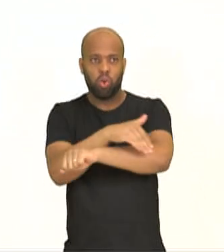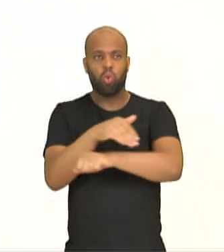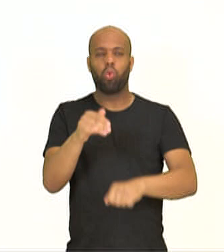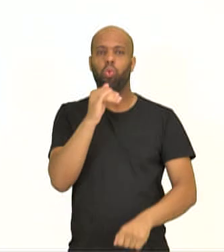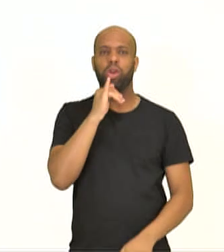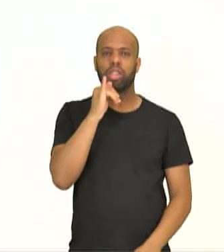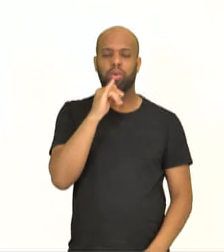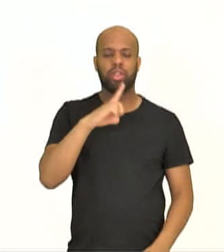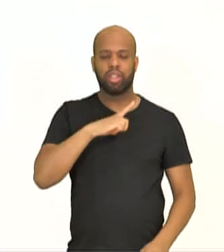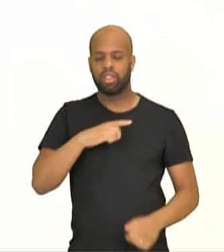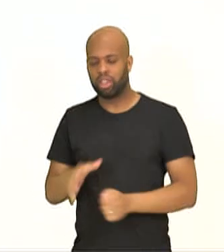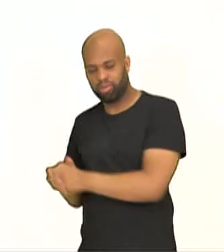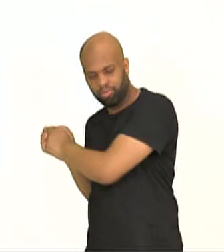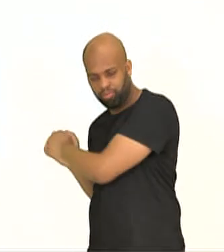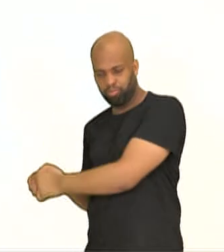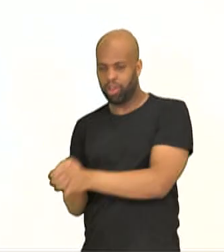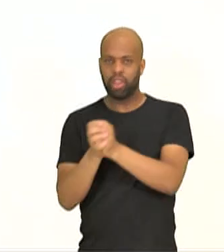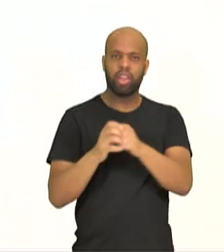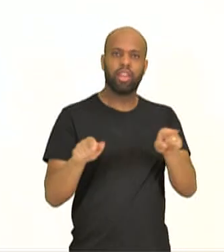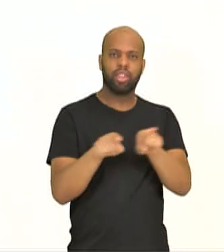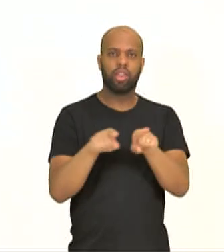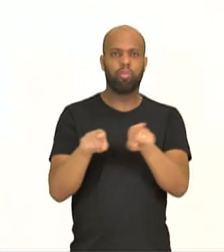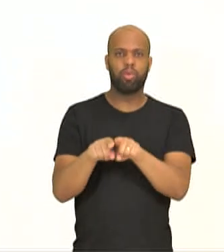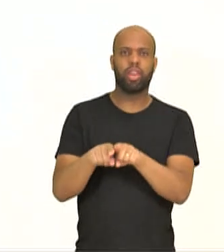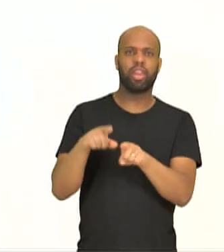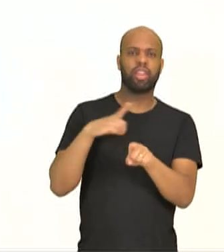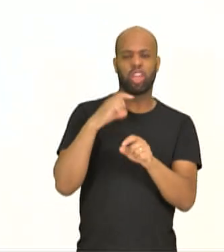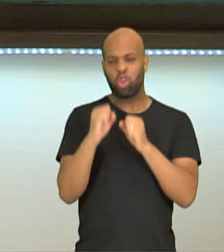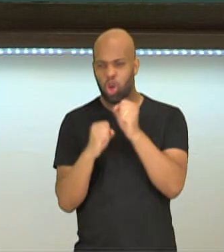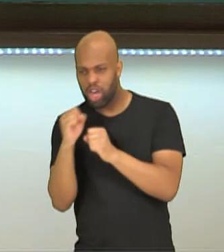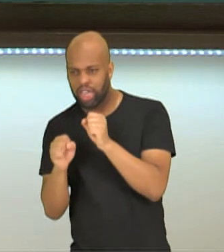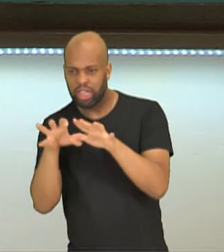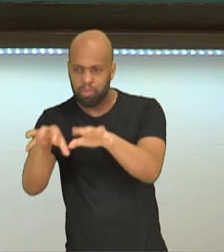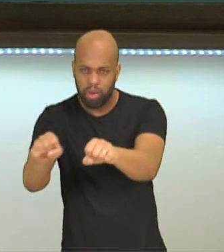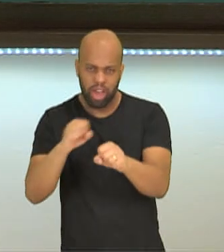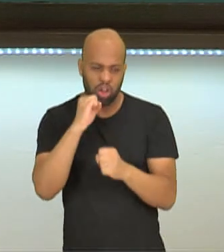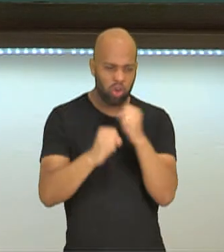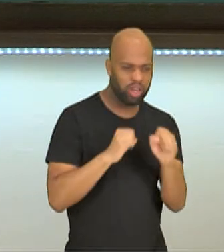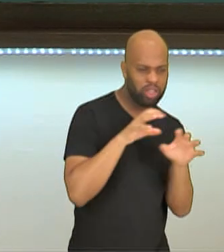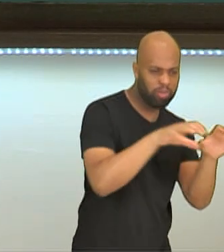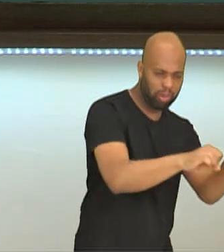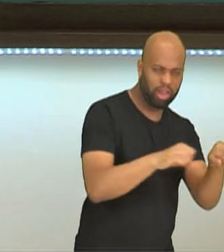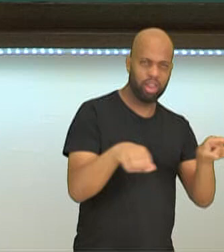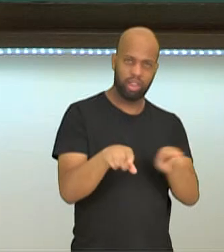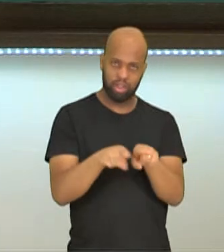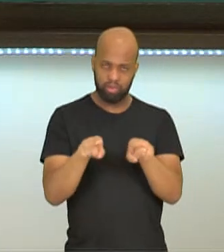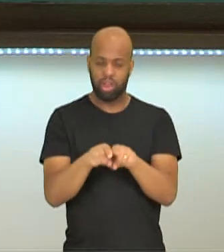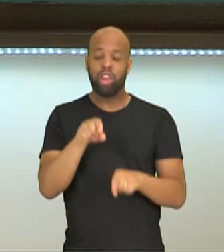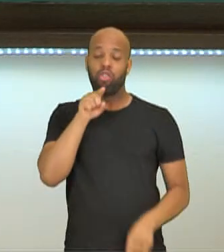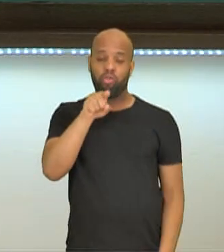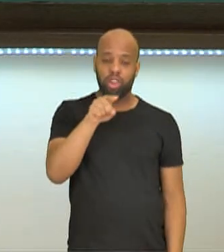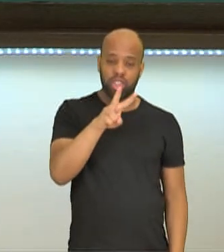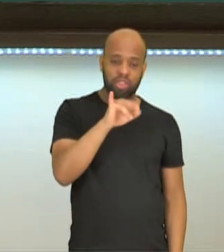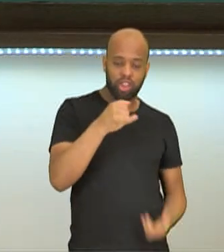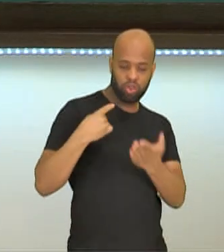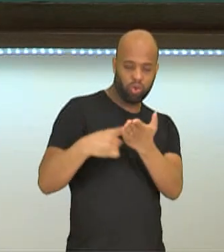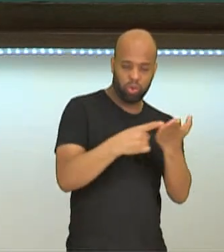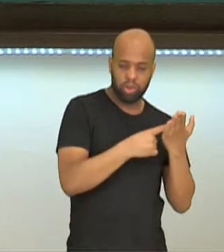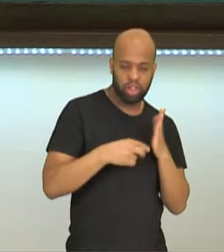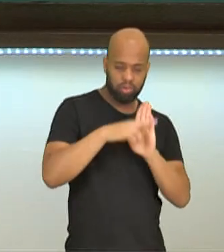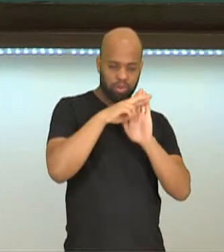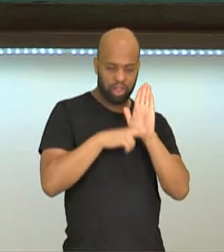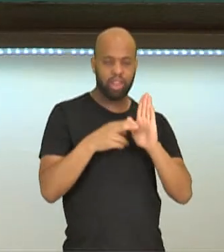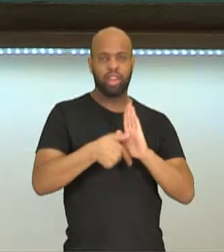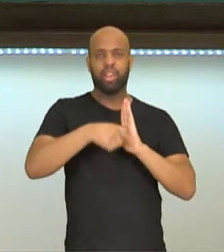caçador, betis, pega-pega, e eles apresentam todas essas características de você combinar a regra, conversar com os